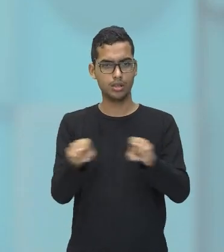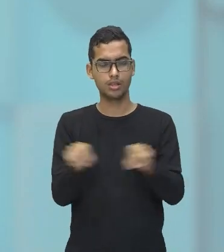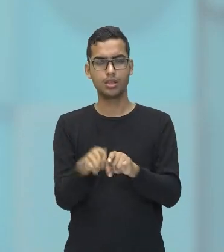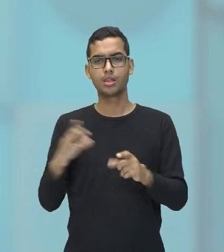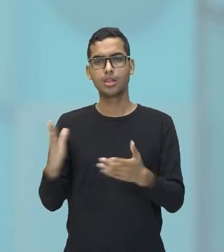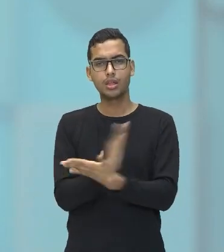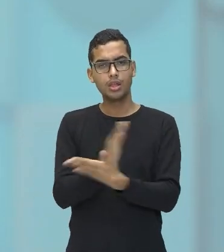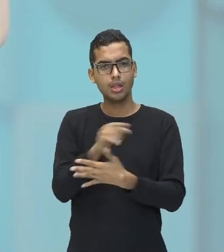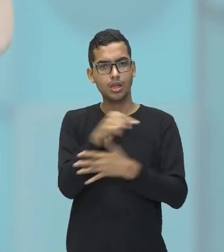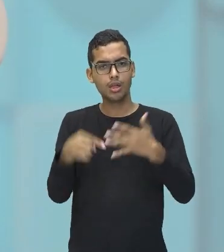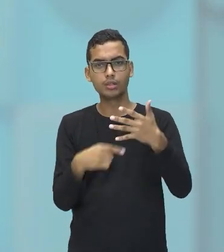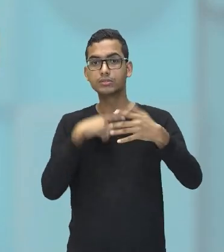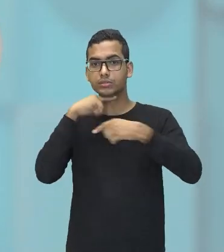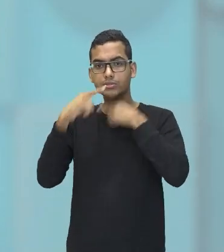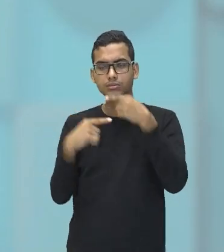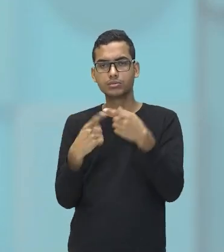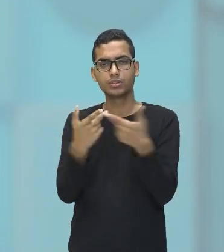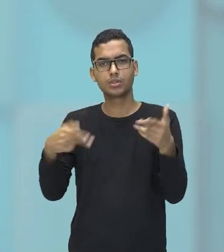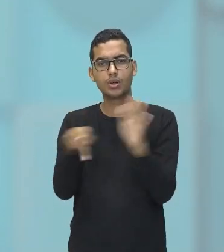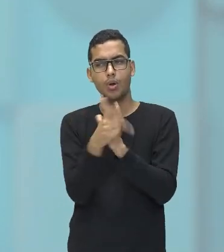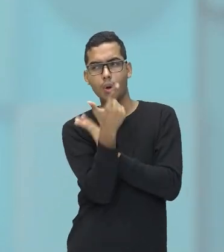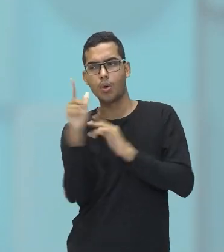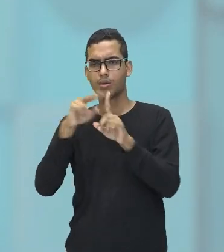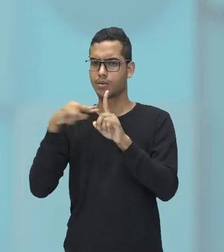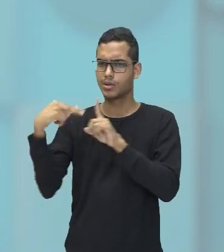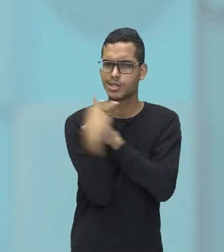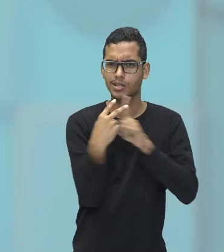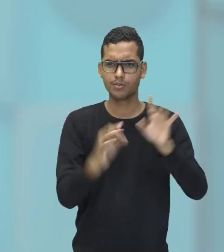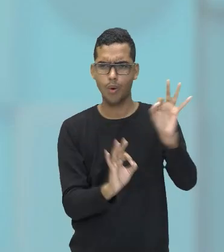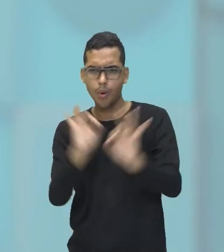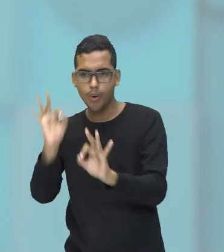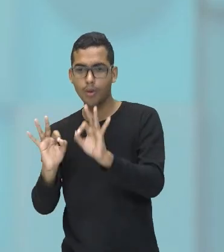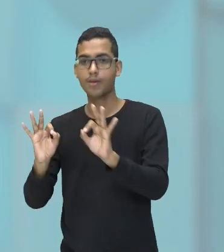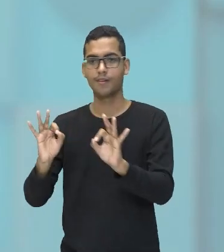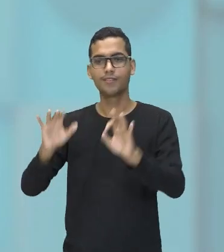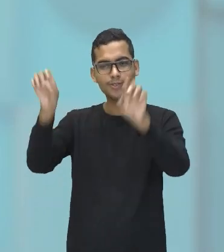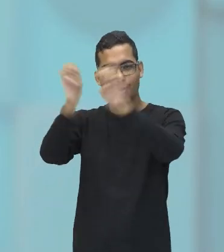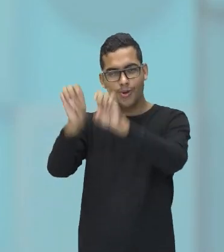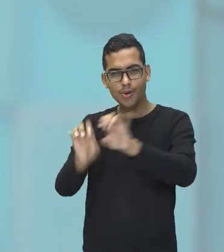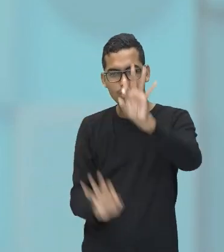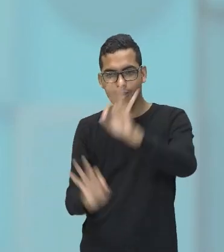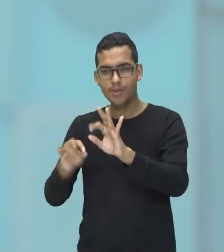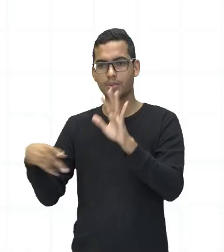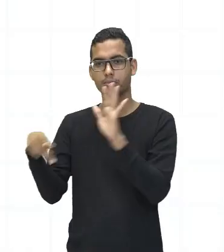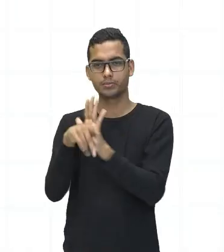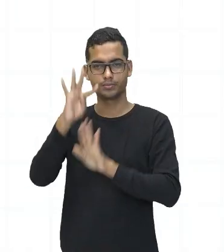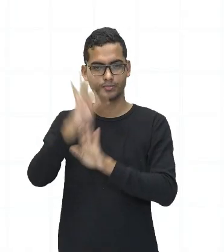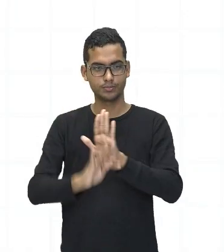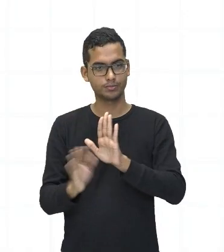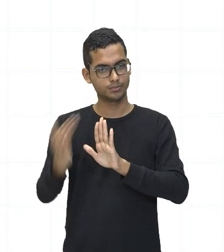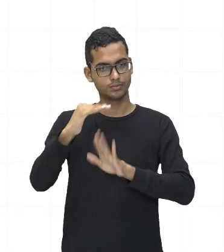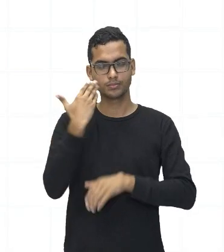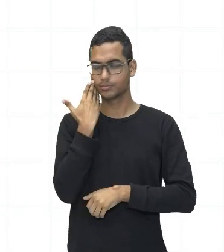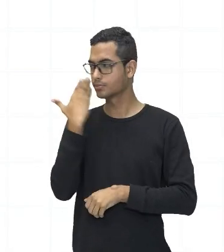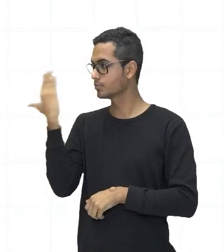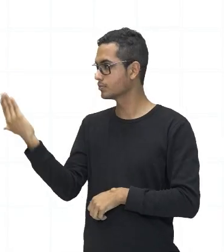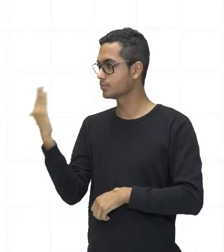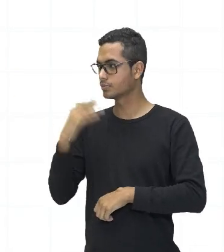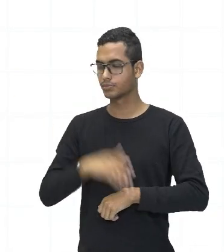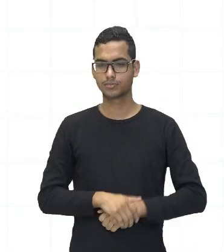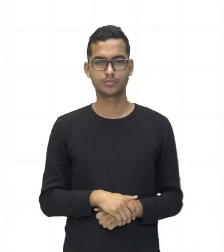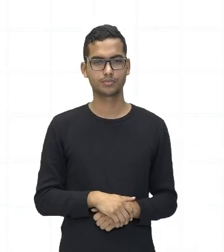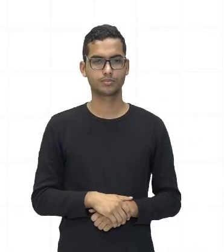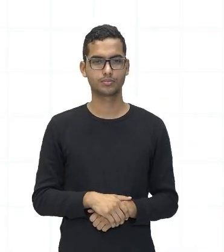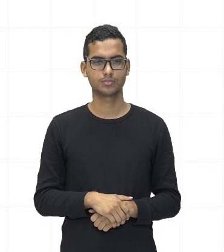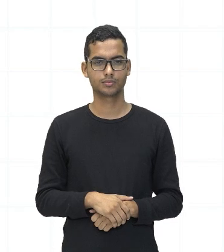algumas questões, uma outra forma de organização e estruturação. Então, vamos a ele? Vamos lá, então.